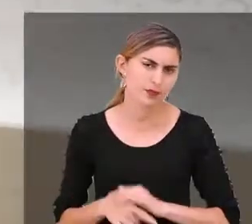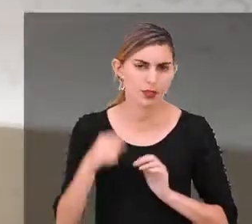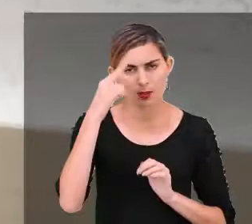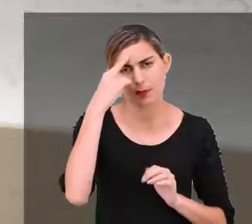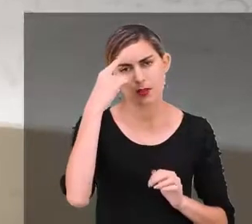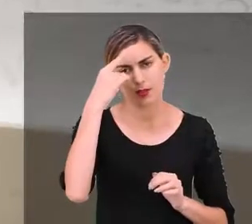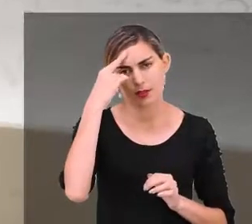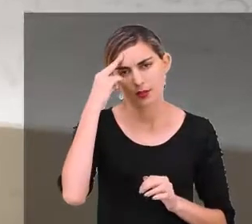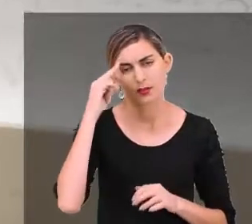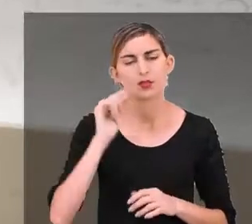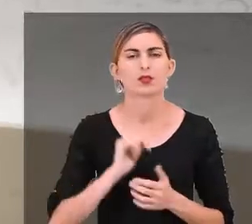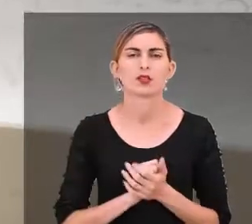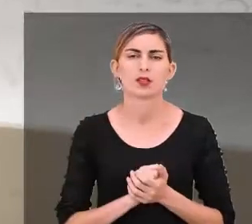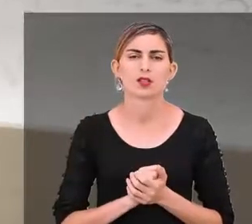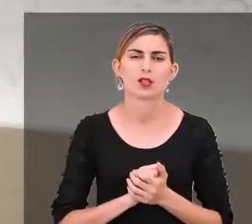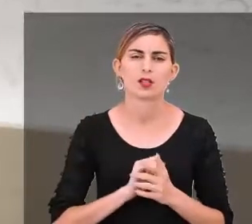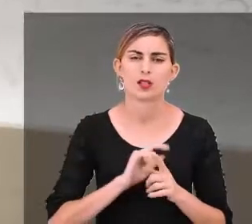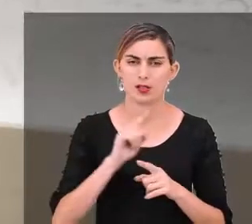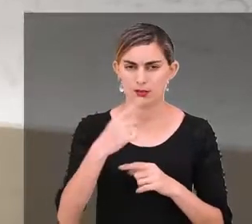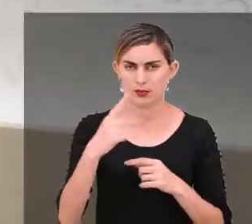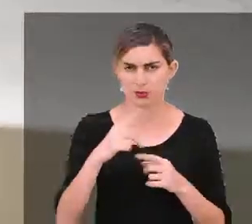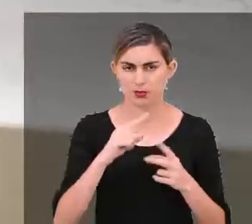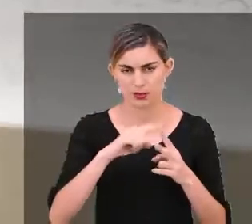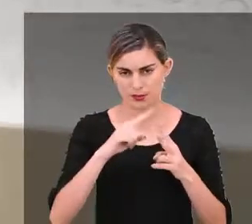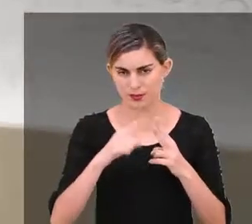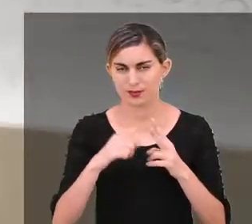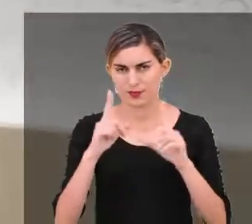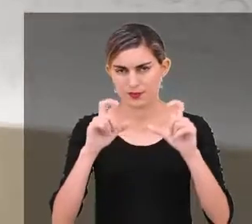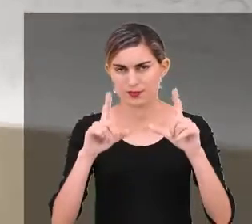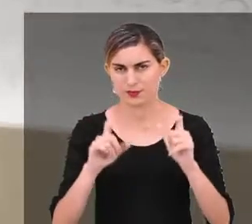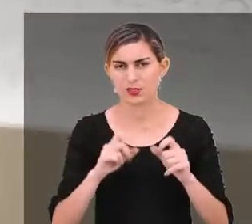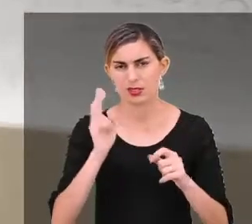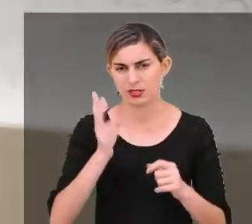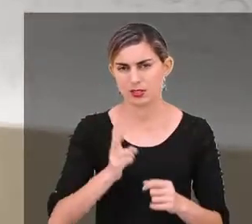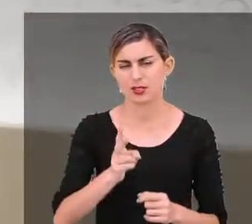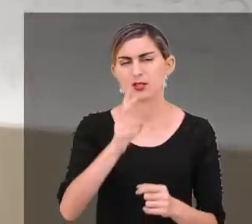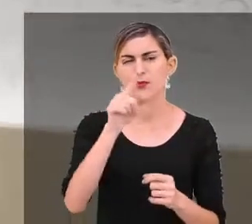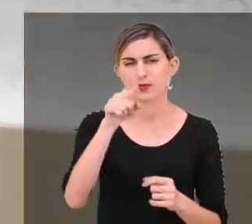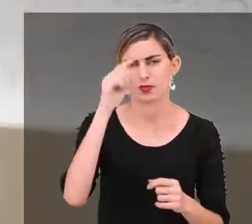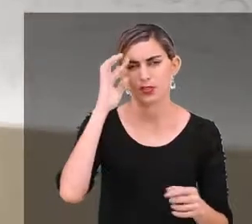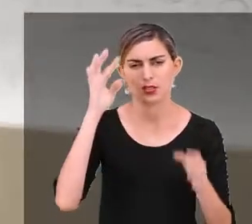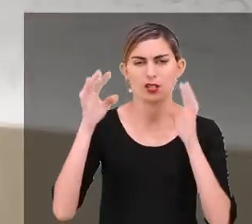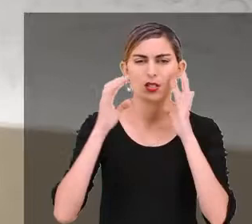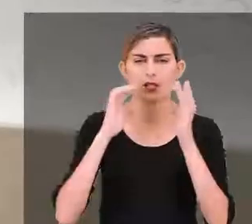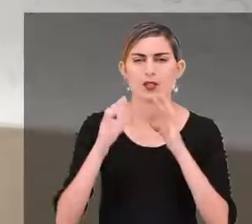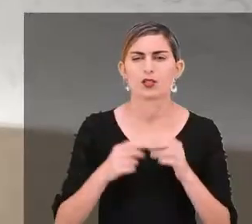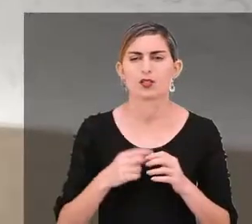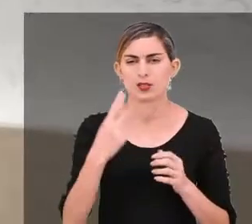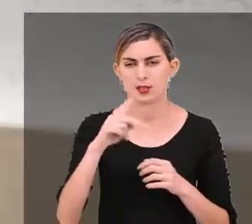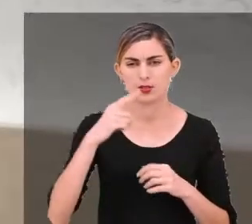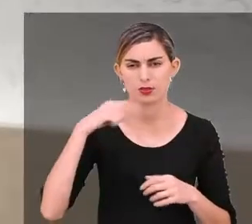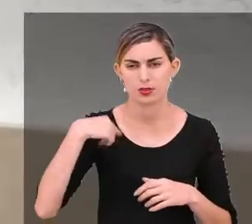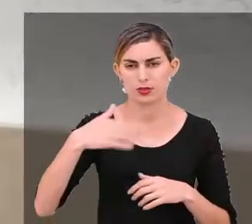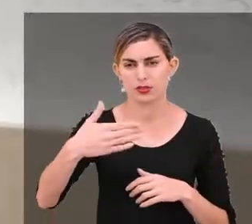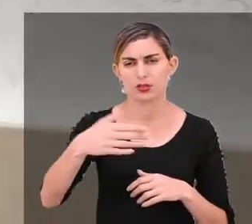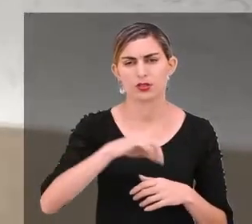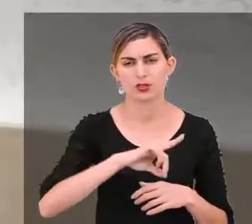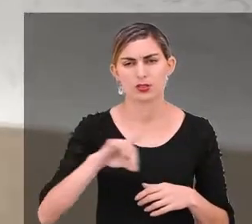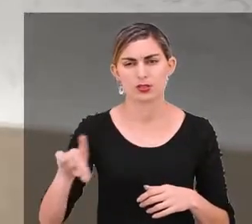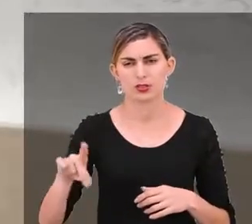Analise, pense um pouco, né, nessas situações. Sempre você vai se deparar no seu dia